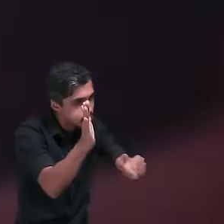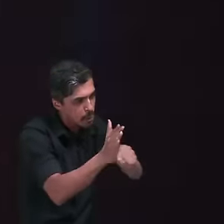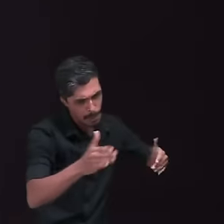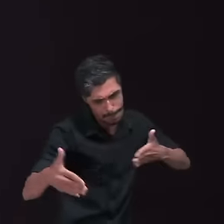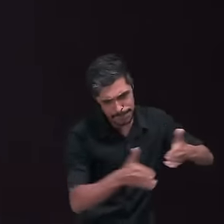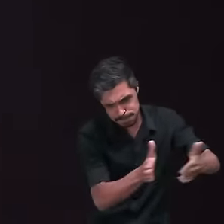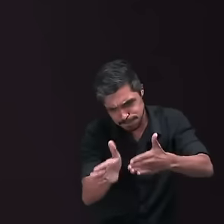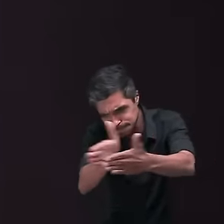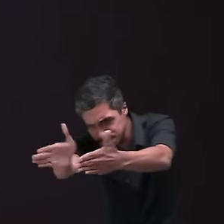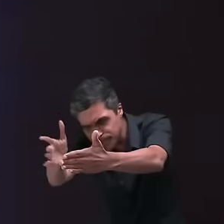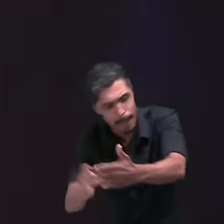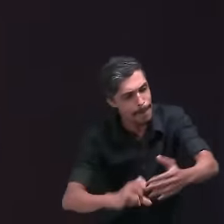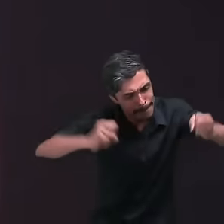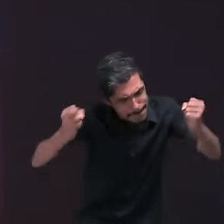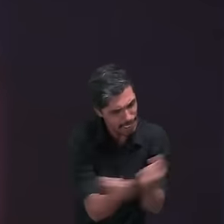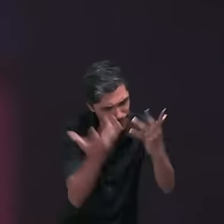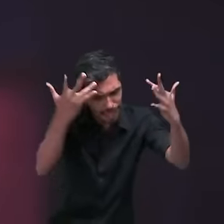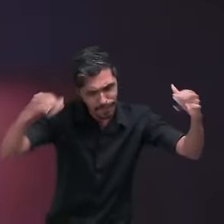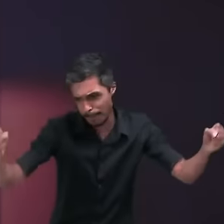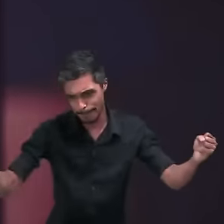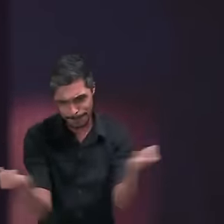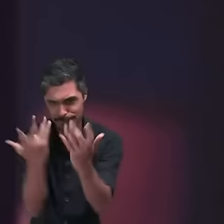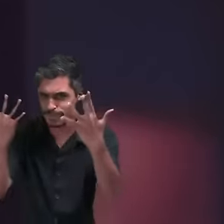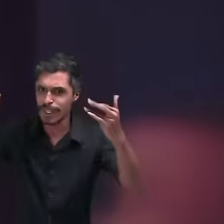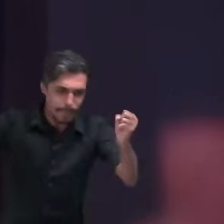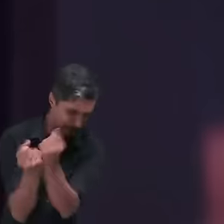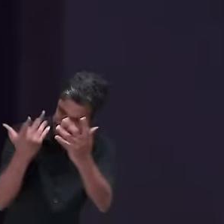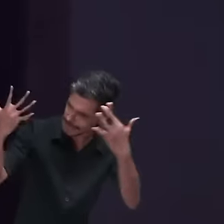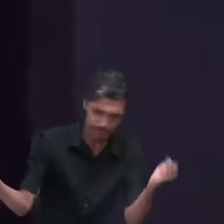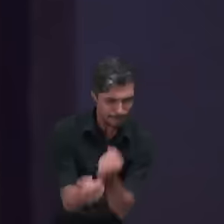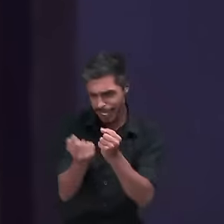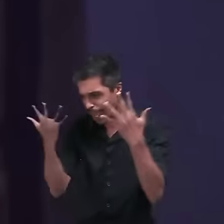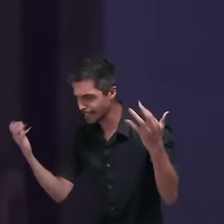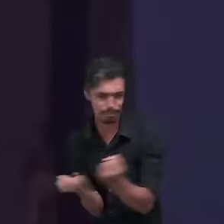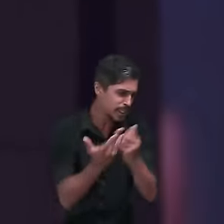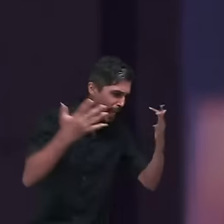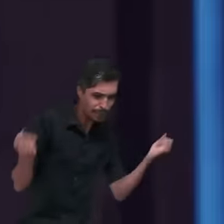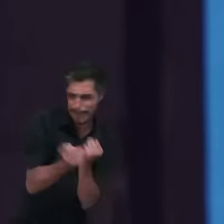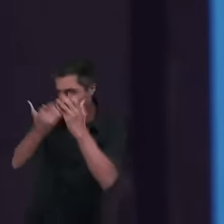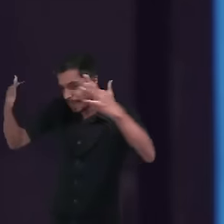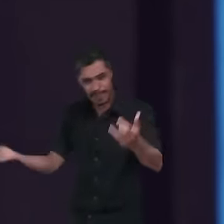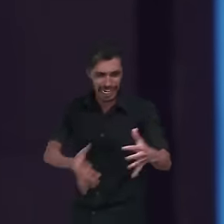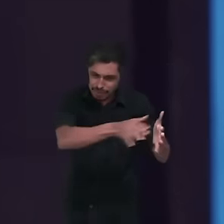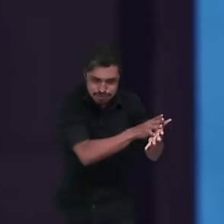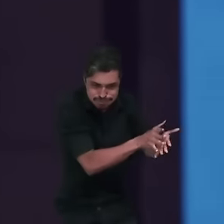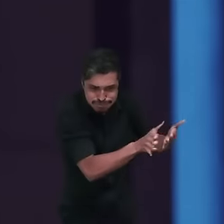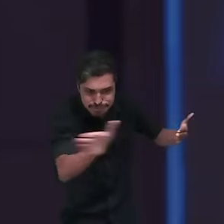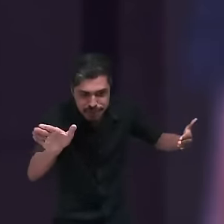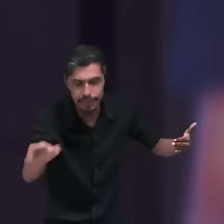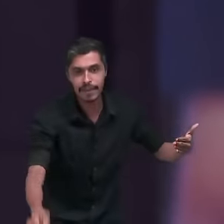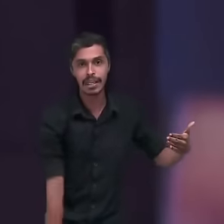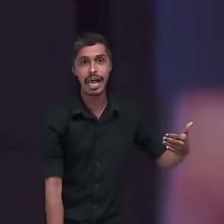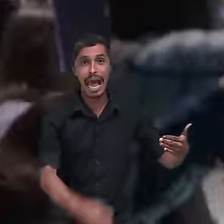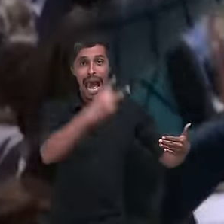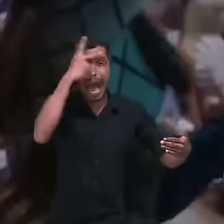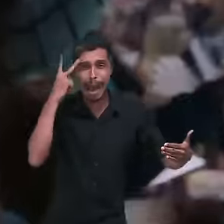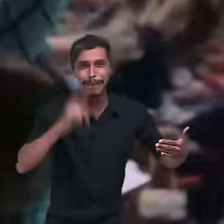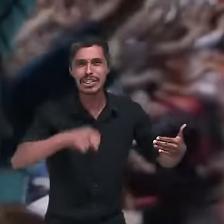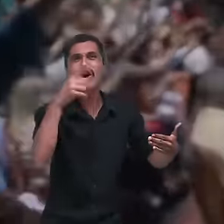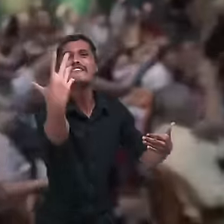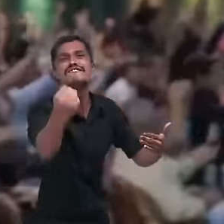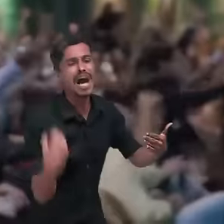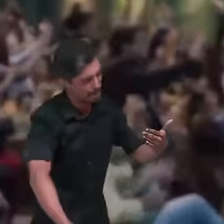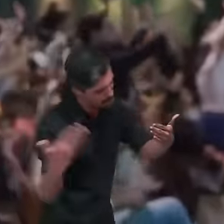liberar milagre, milagre, milagre, milagre. Alguém deveria levantar sua mão.